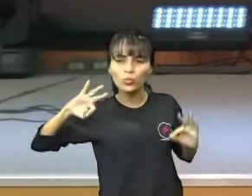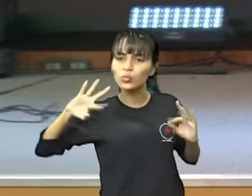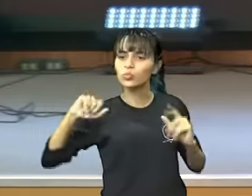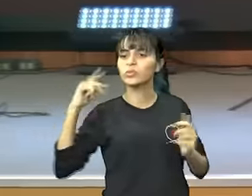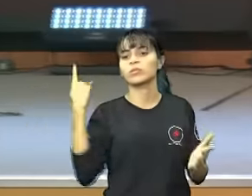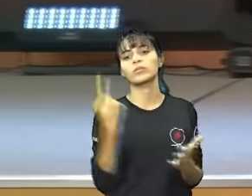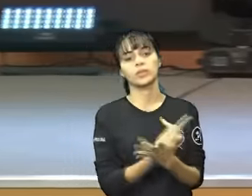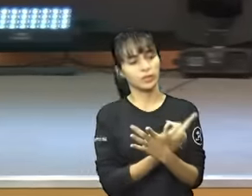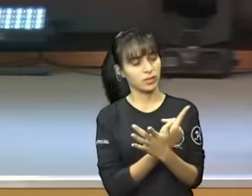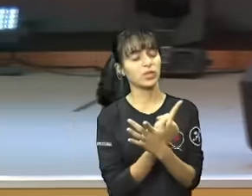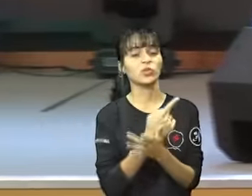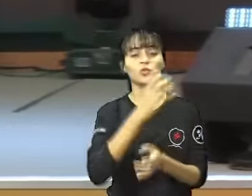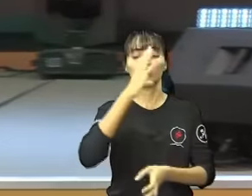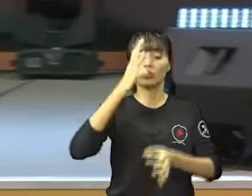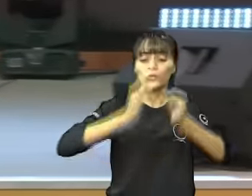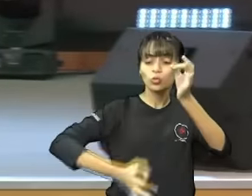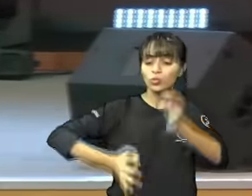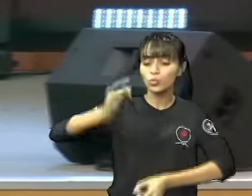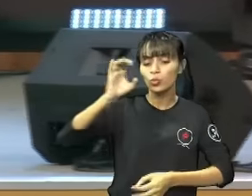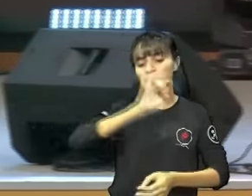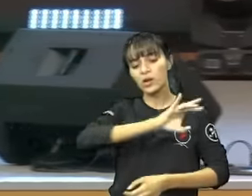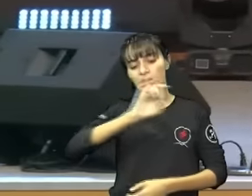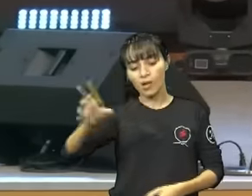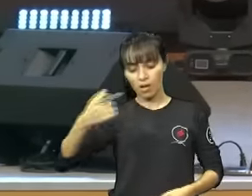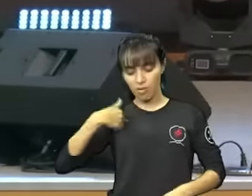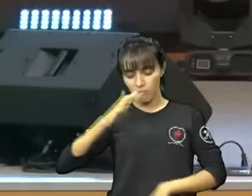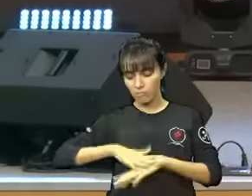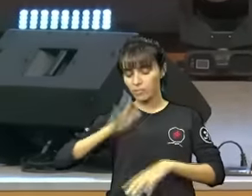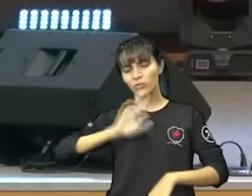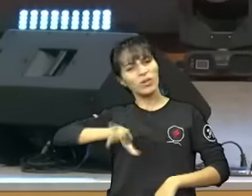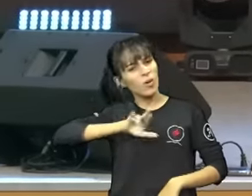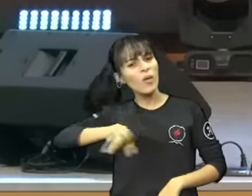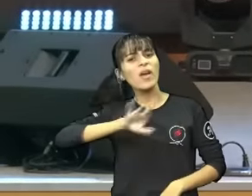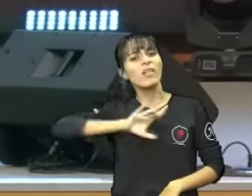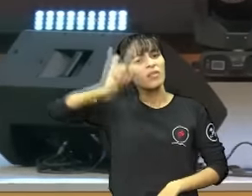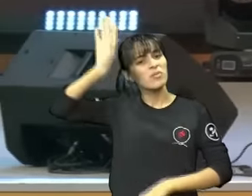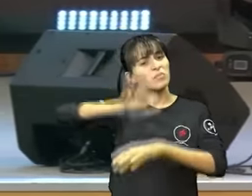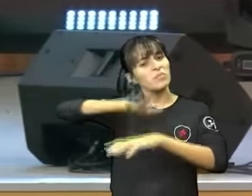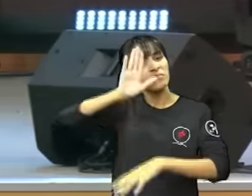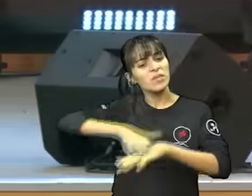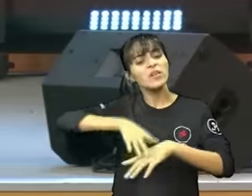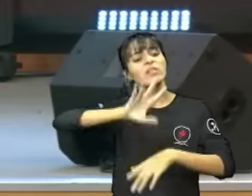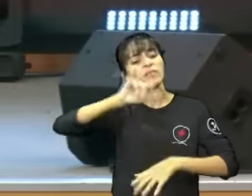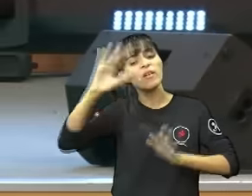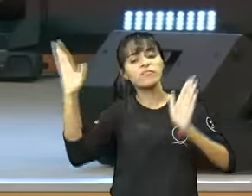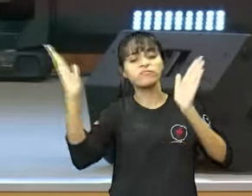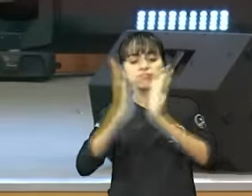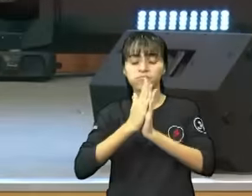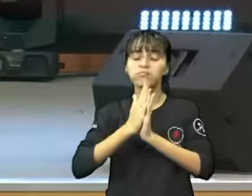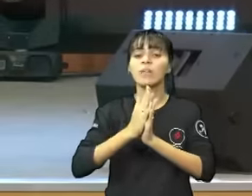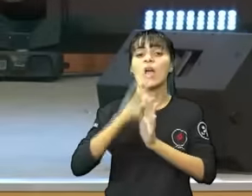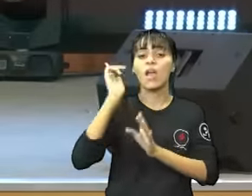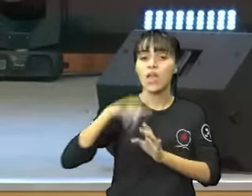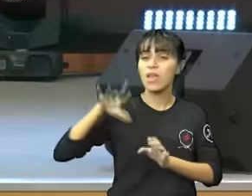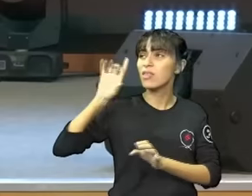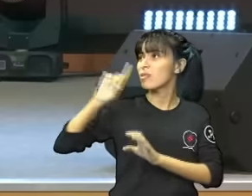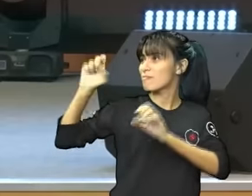que julga cada ser humano não sou não e que cada um vai dar conta Deus é absoluto